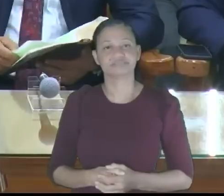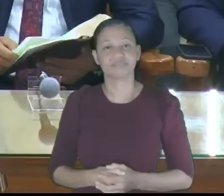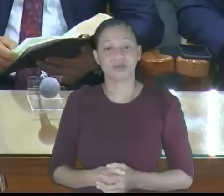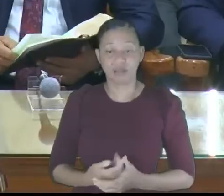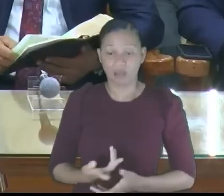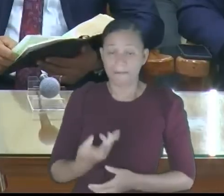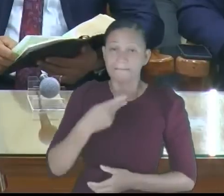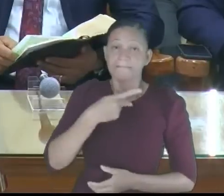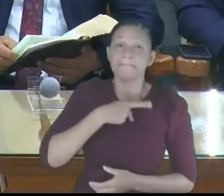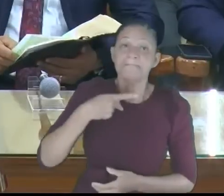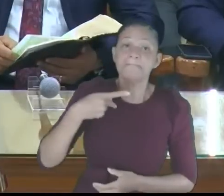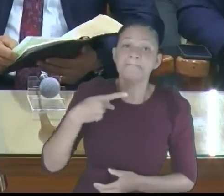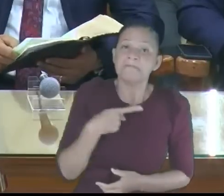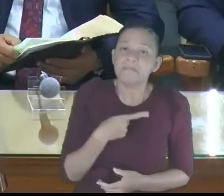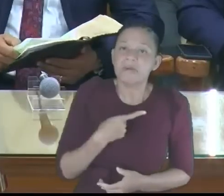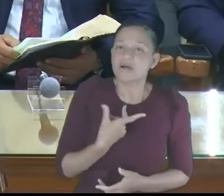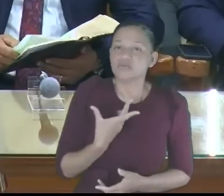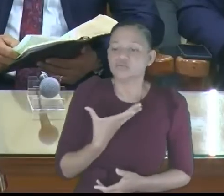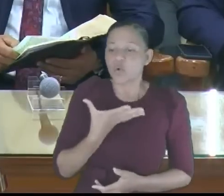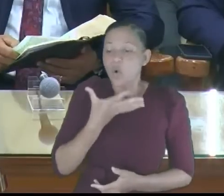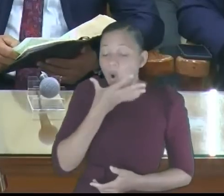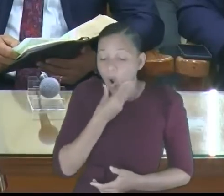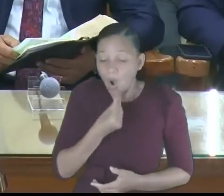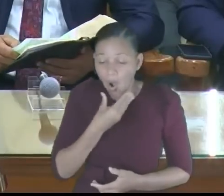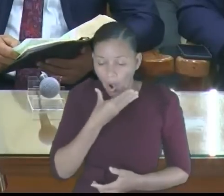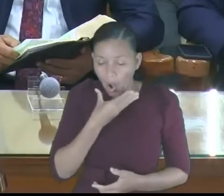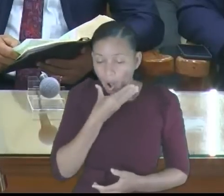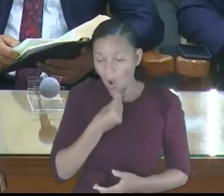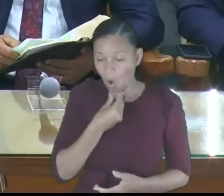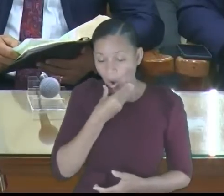Pastor é homem espetado de dores.